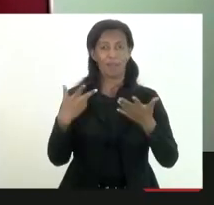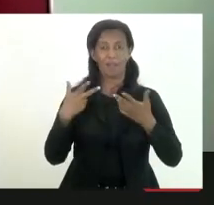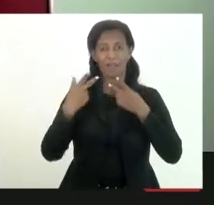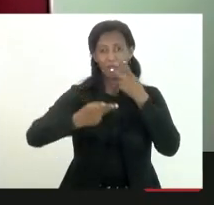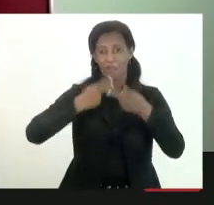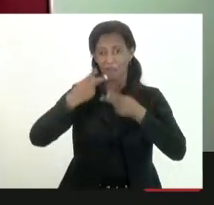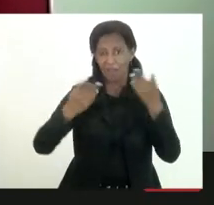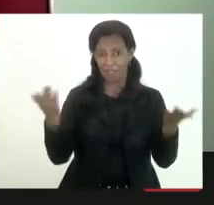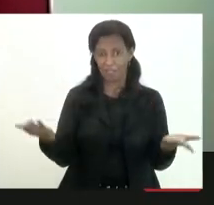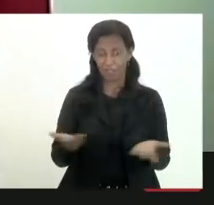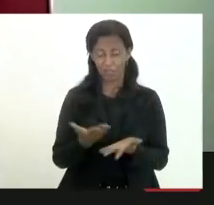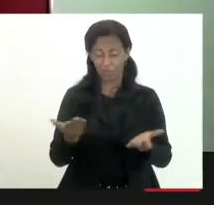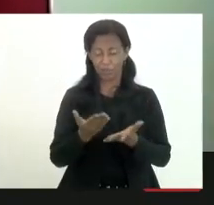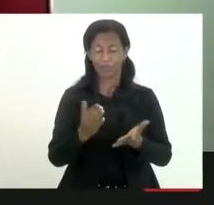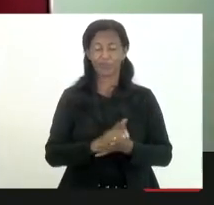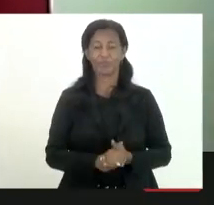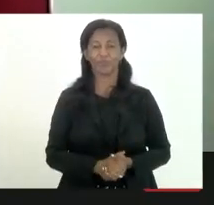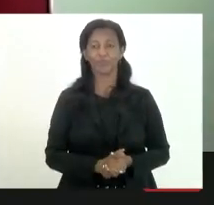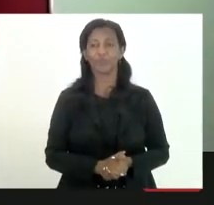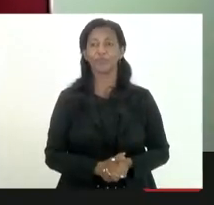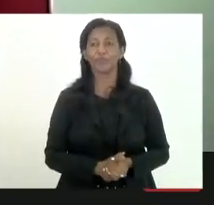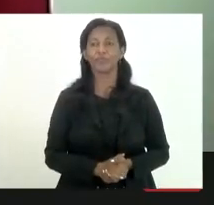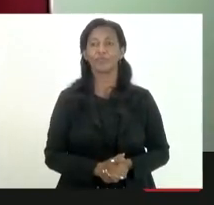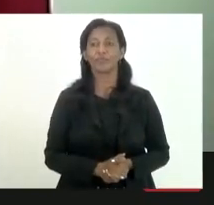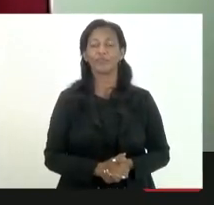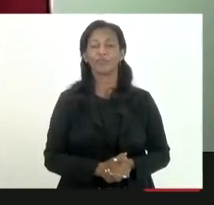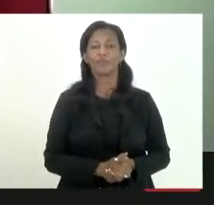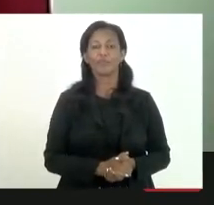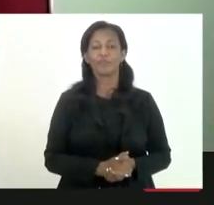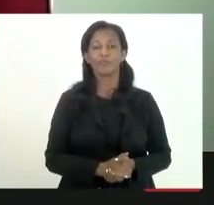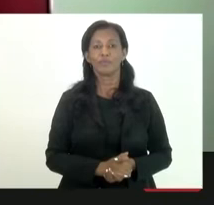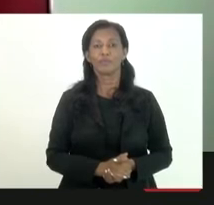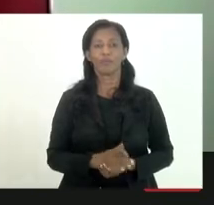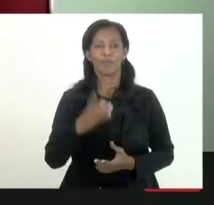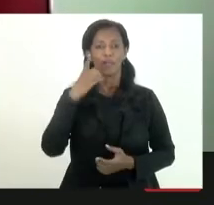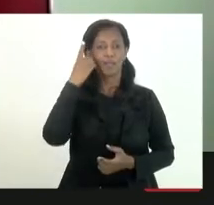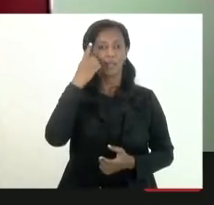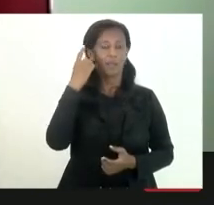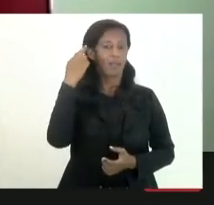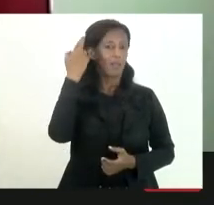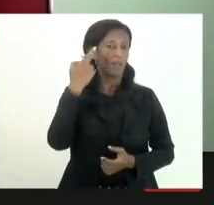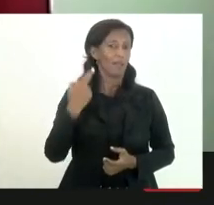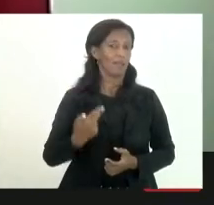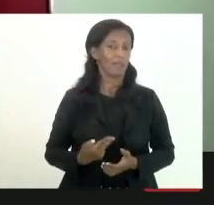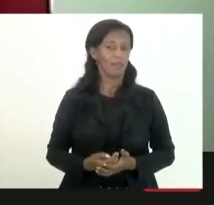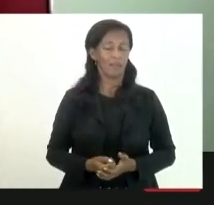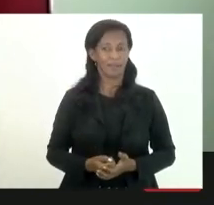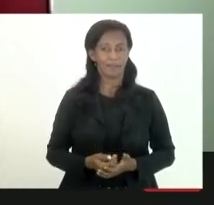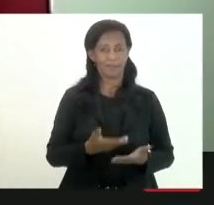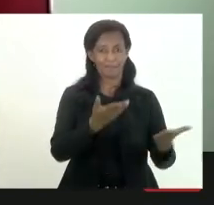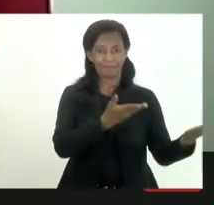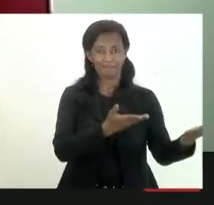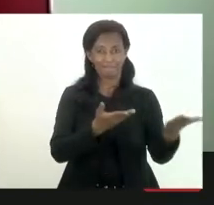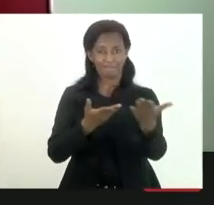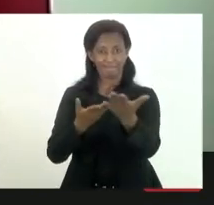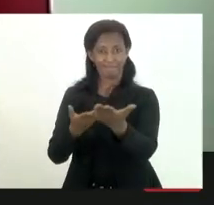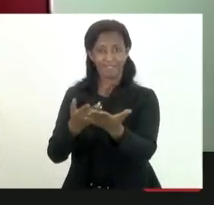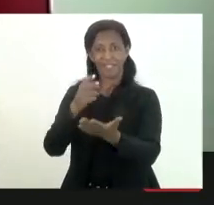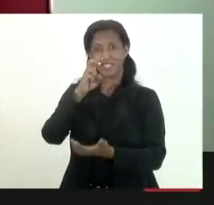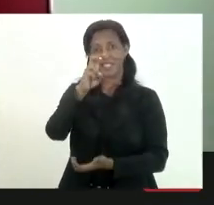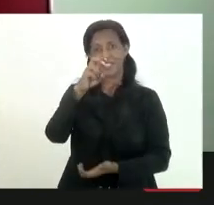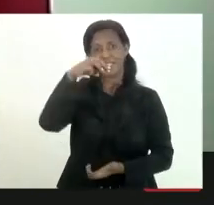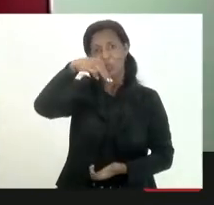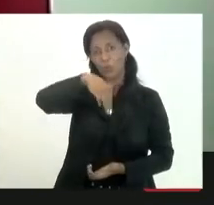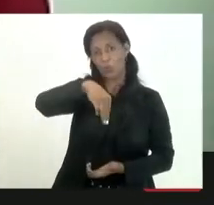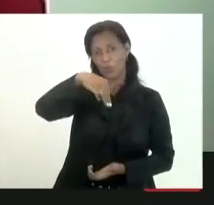para os três palestrantes fazerem as suas observações finais, deputada Renata Souza, Vossa Excelência tem 5 minutos